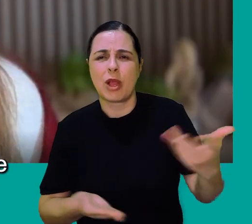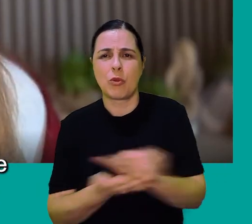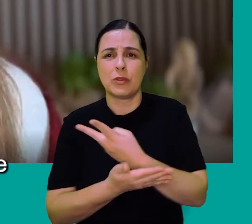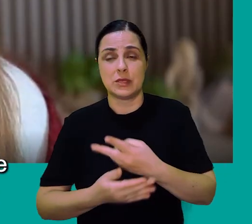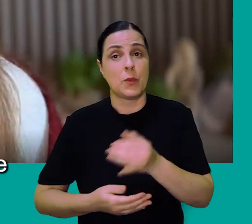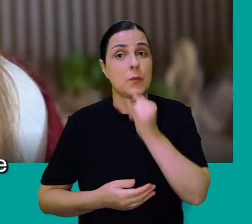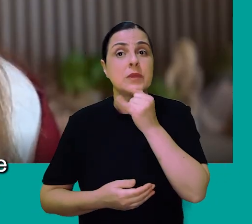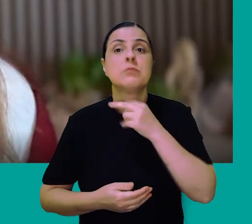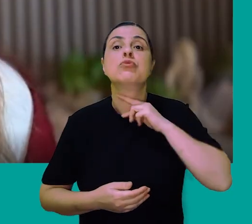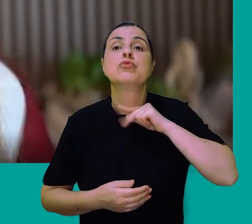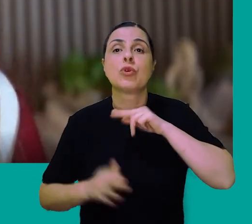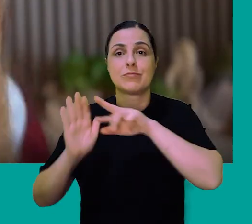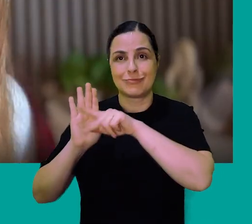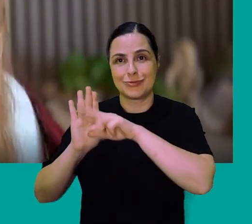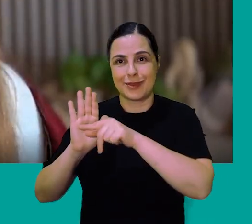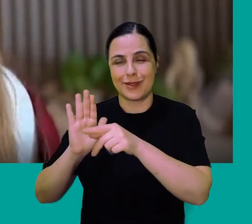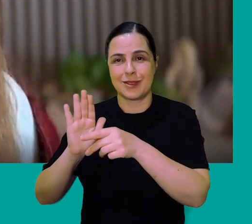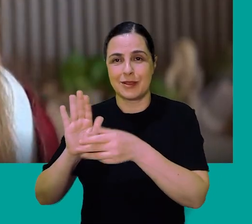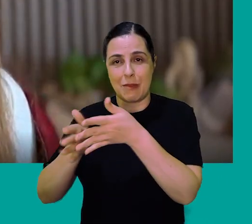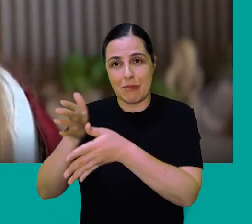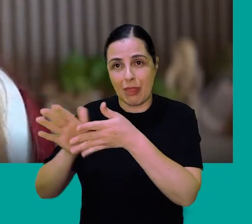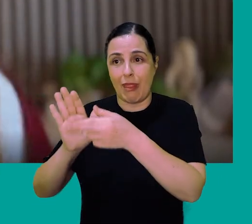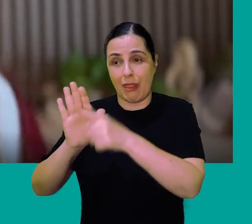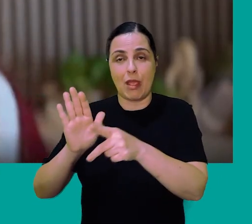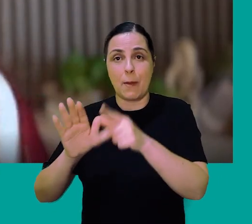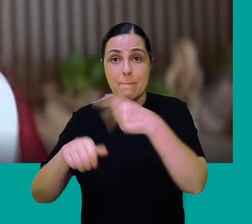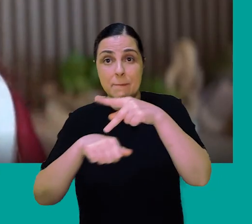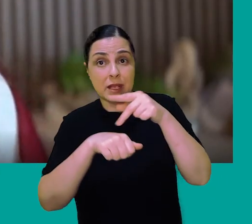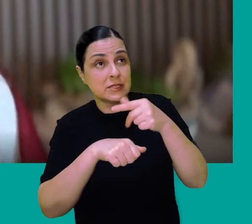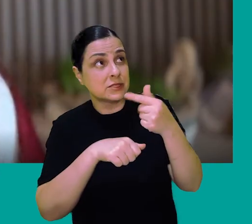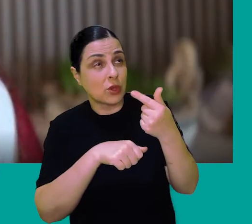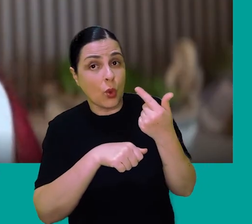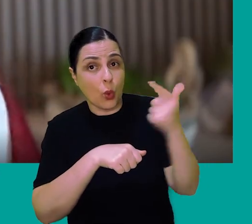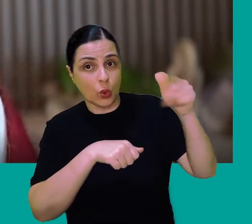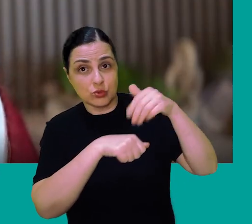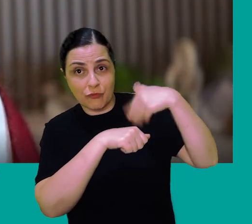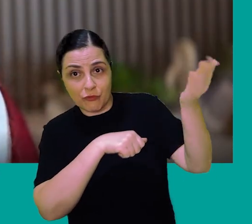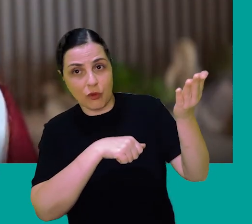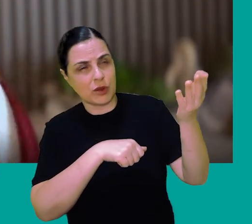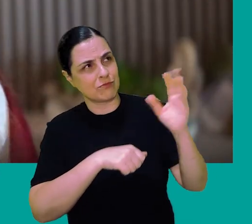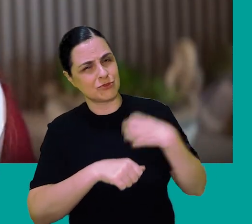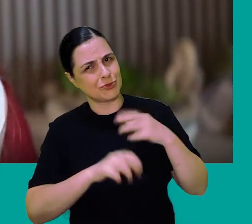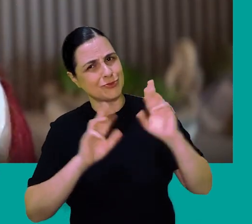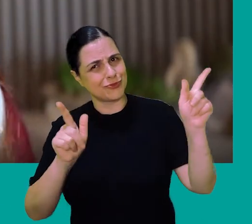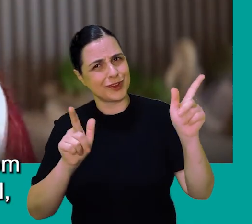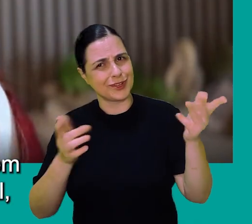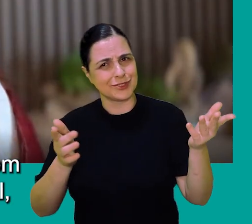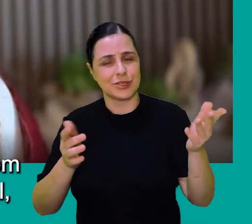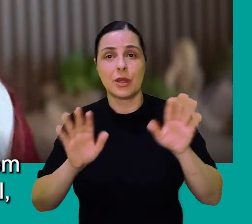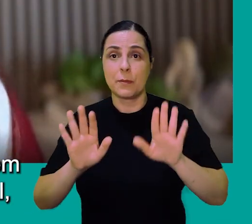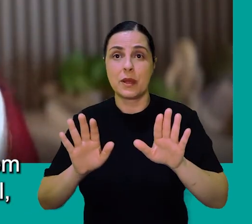você falou do sotaque, né? Você está em outro país, isso pode ter um peso diferente. Mas, por exemplo, dentro